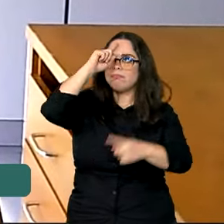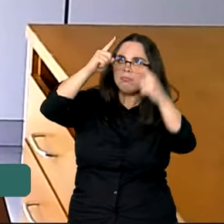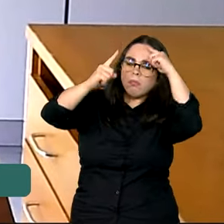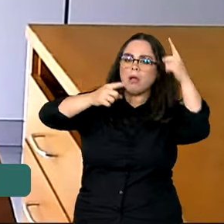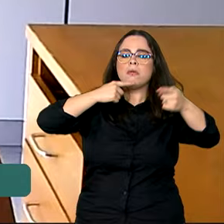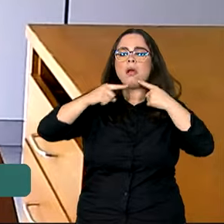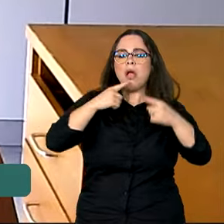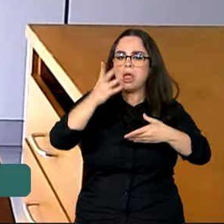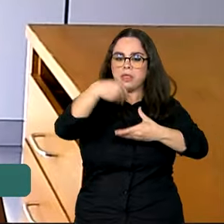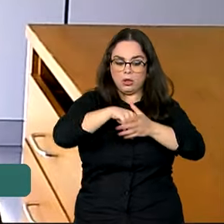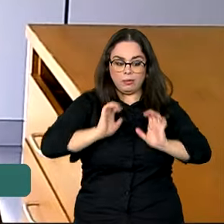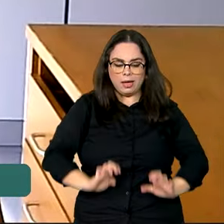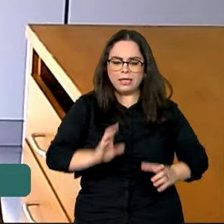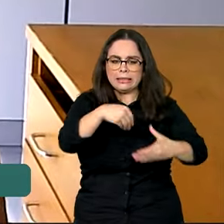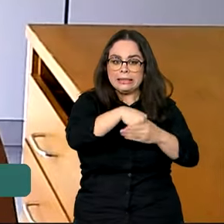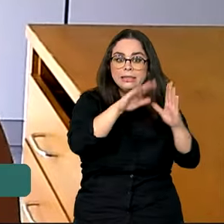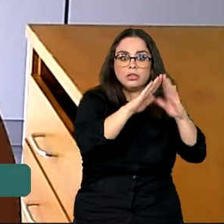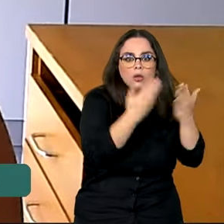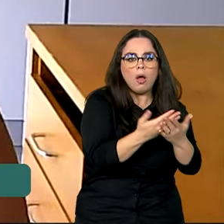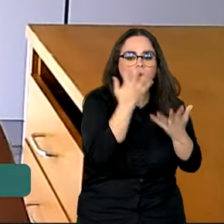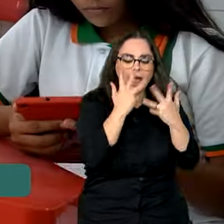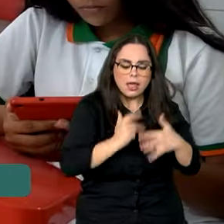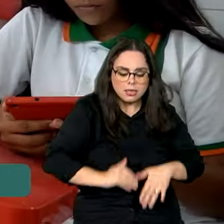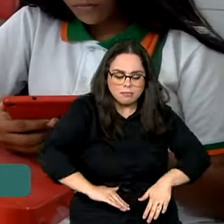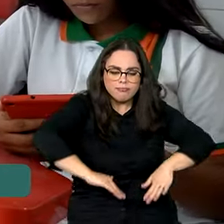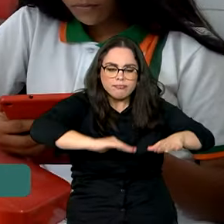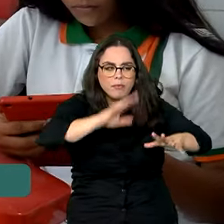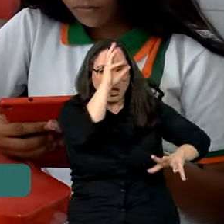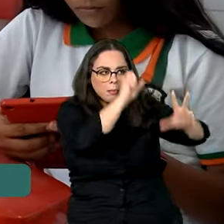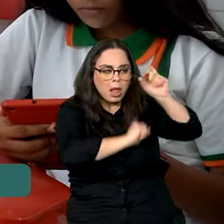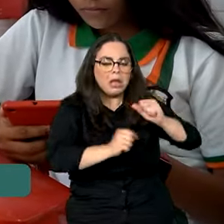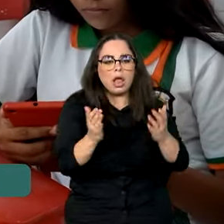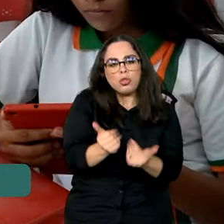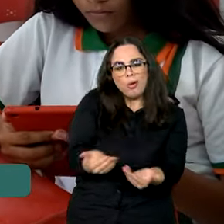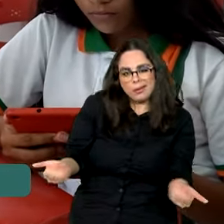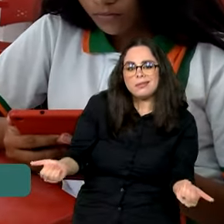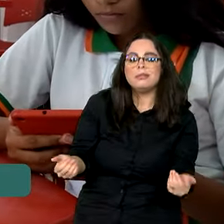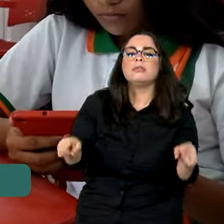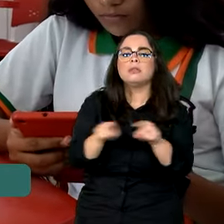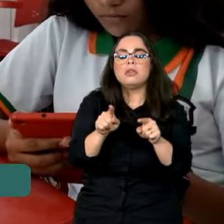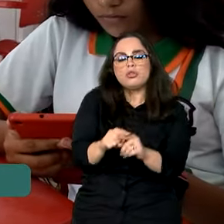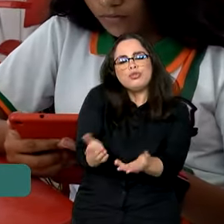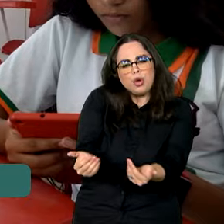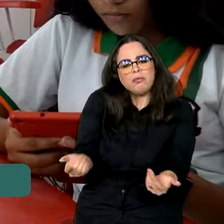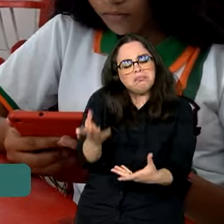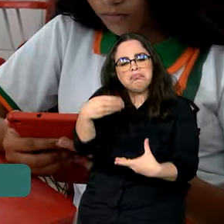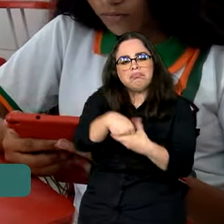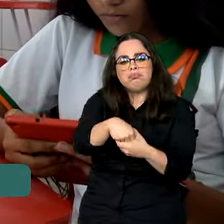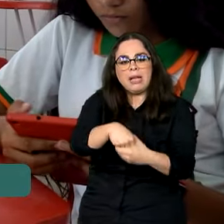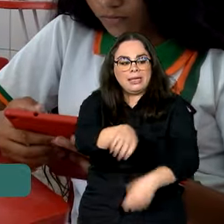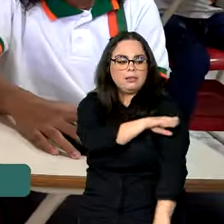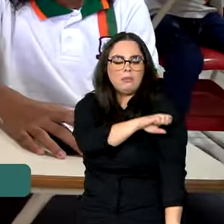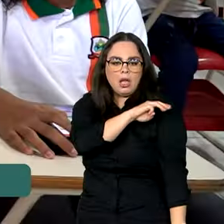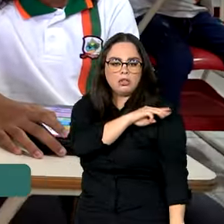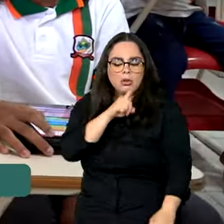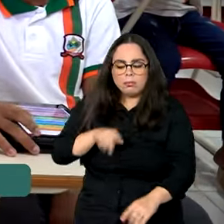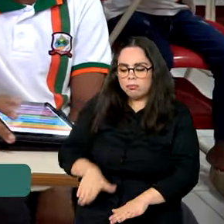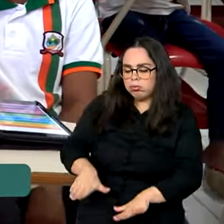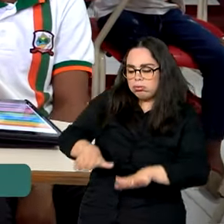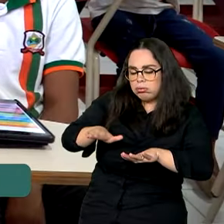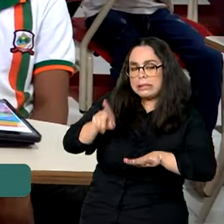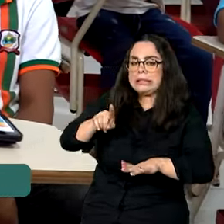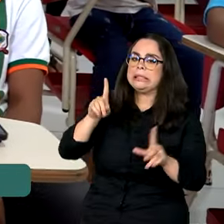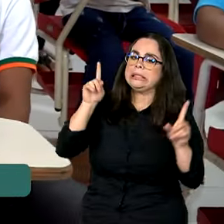ética, dentro da escola, com as crianças pequenas, adolescentes e jovens, né, de ensino médio, a gente vai ter